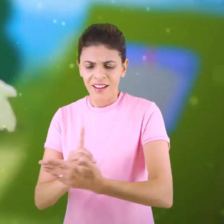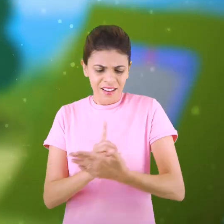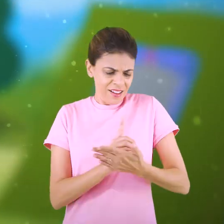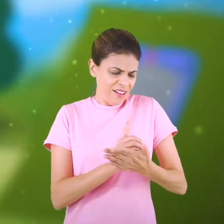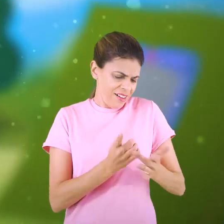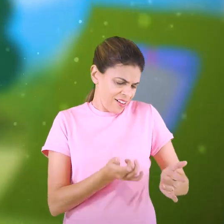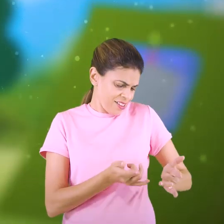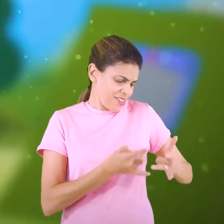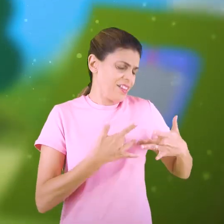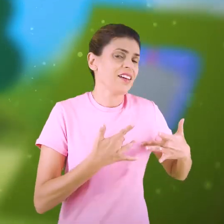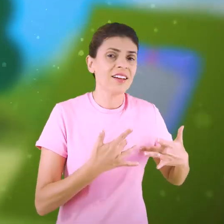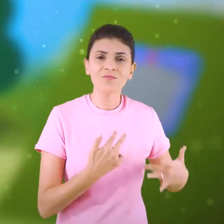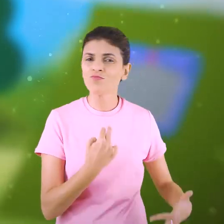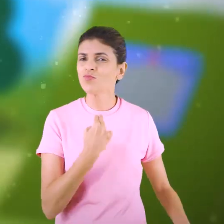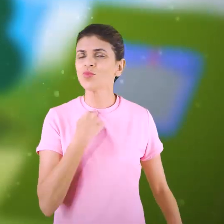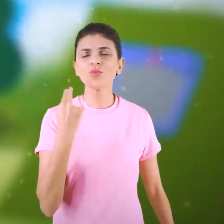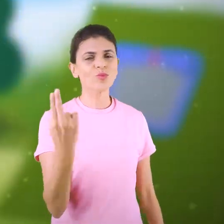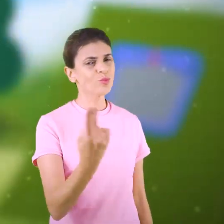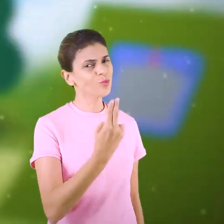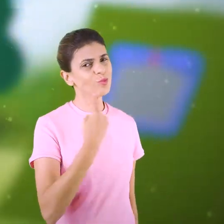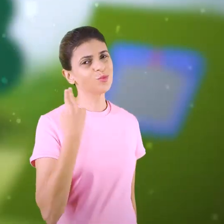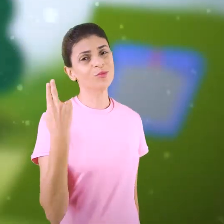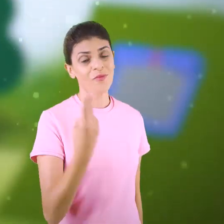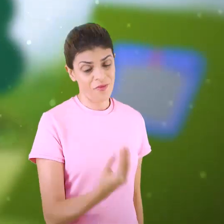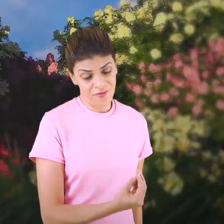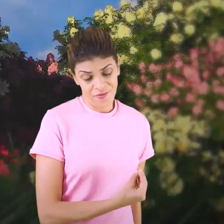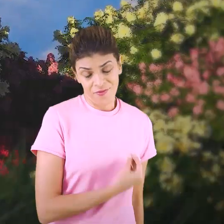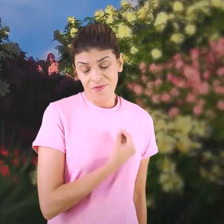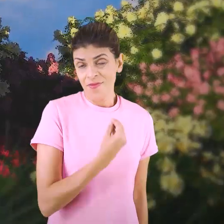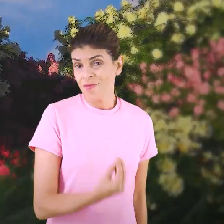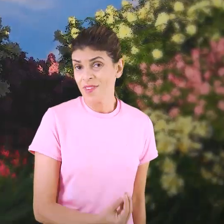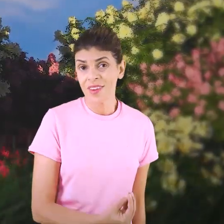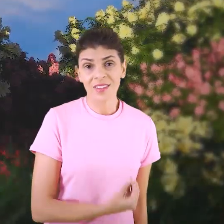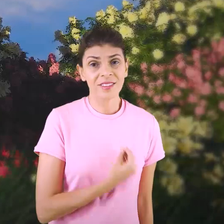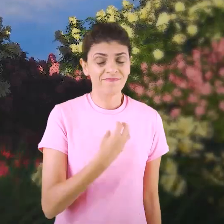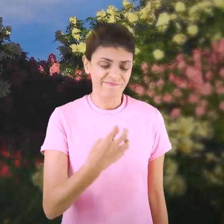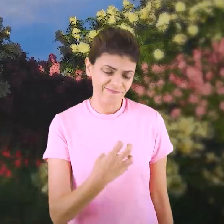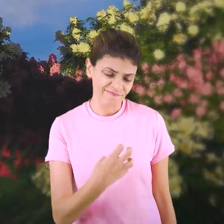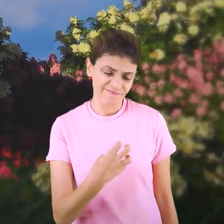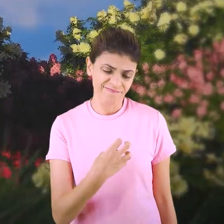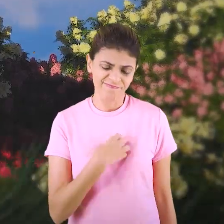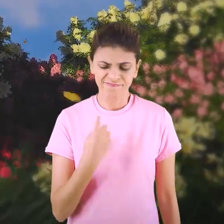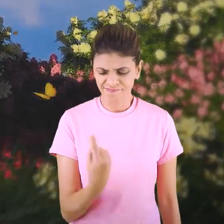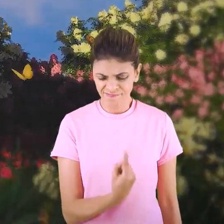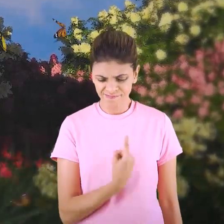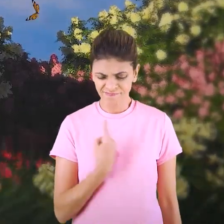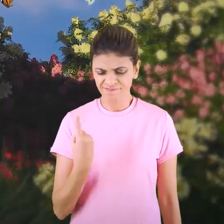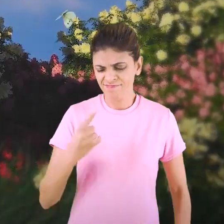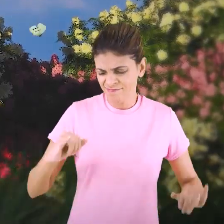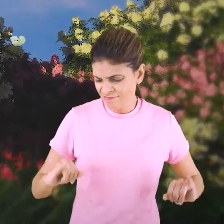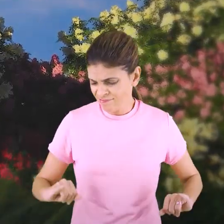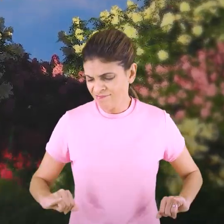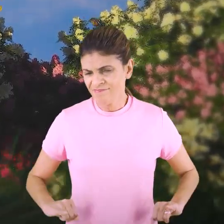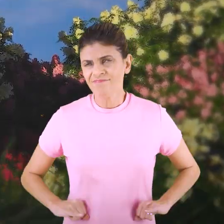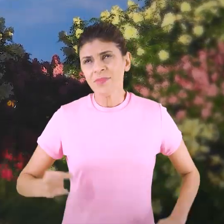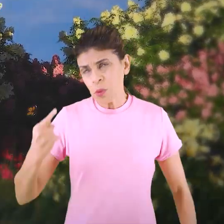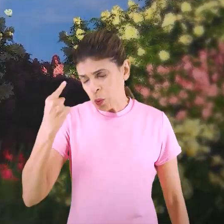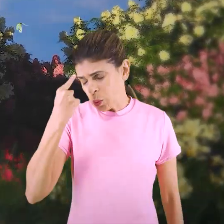peito. Não posso mais viver assim desse